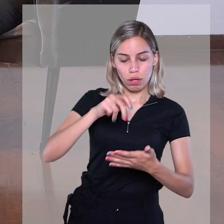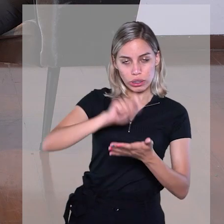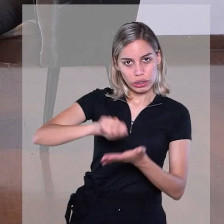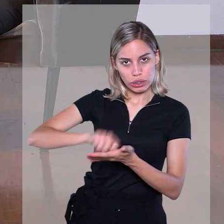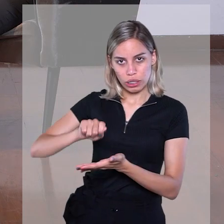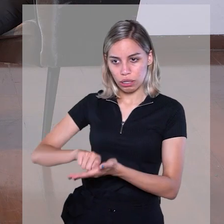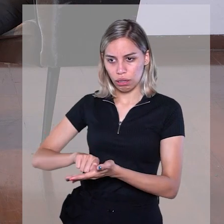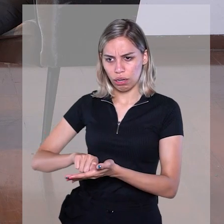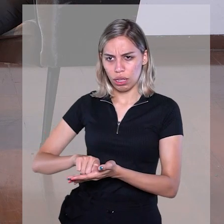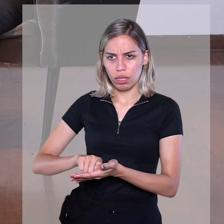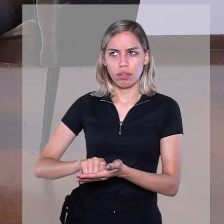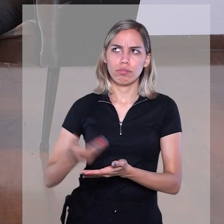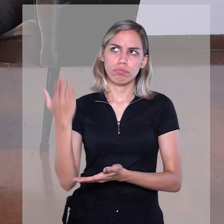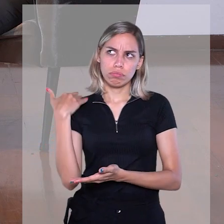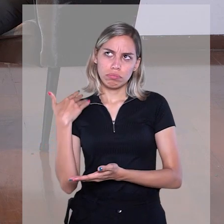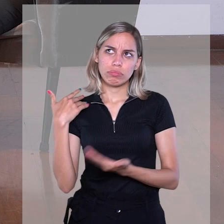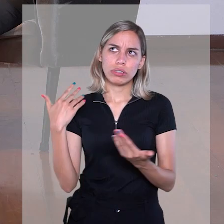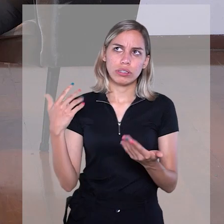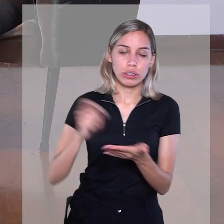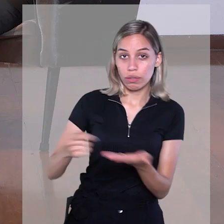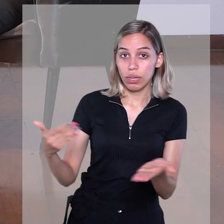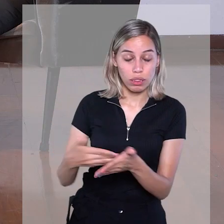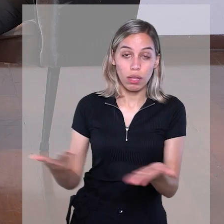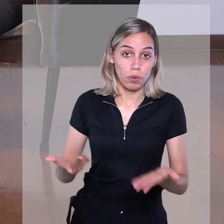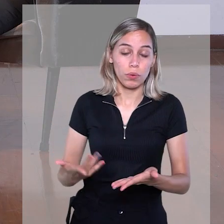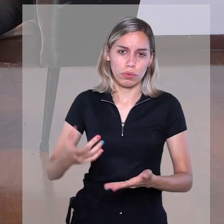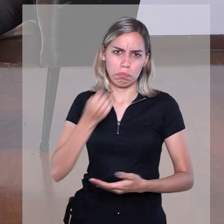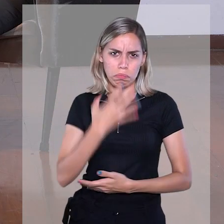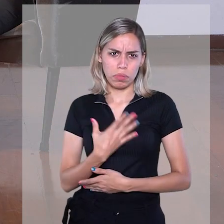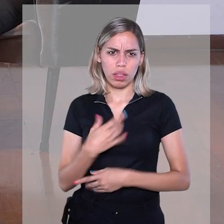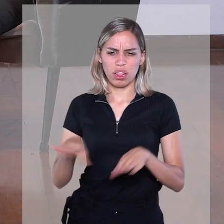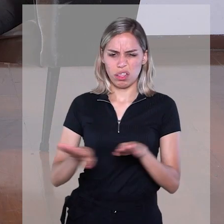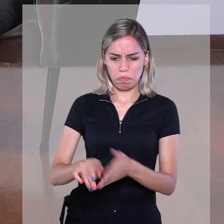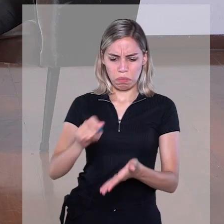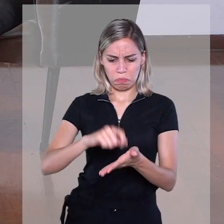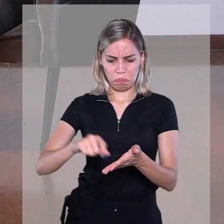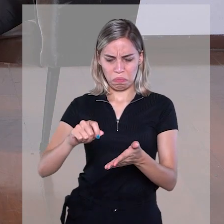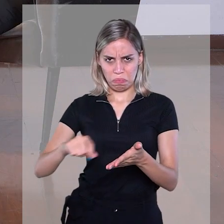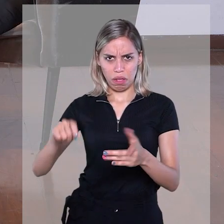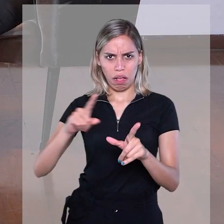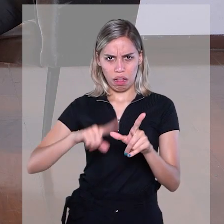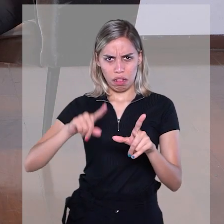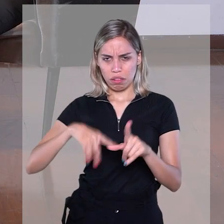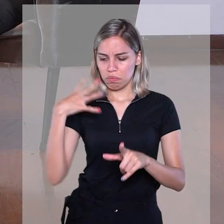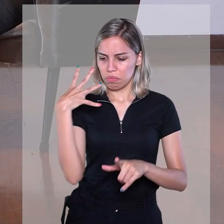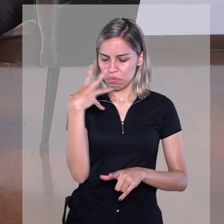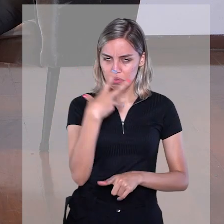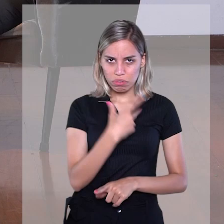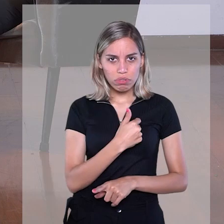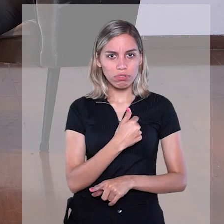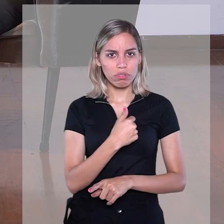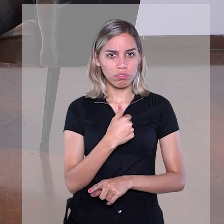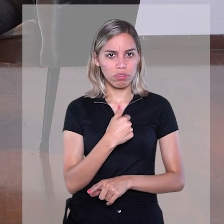além de ter caligrafia bonita, além de ter interesses que ultrapassam ali